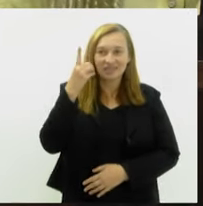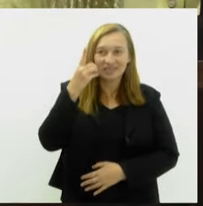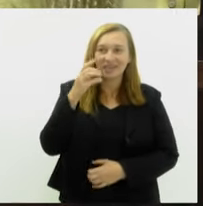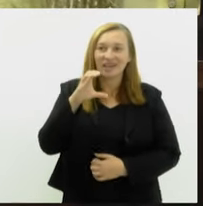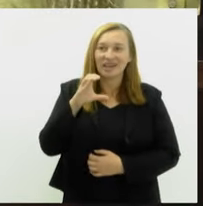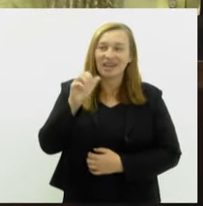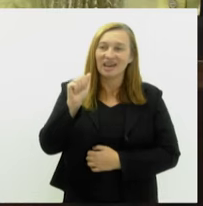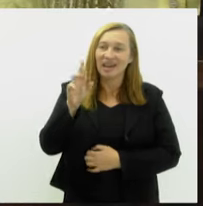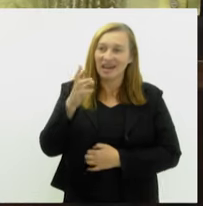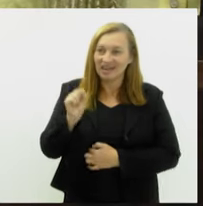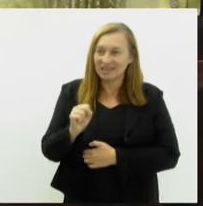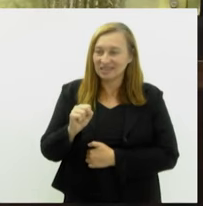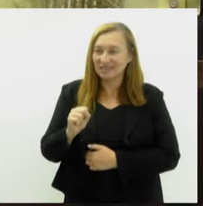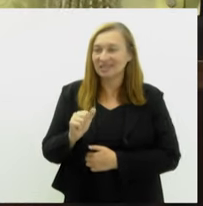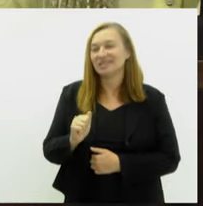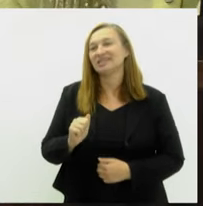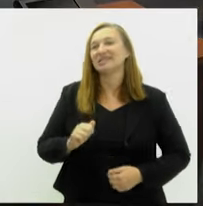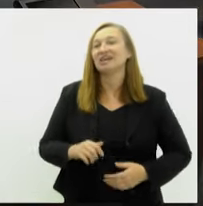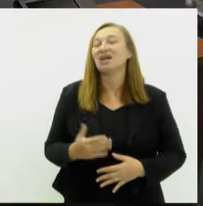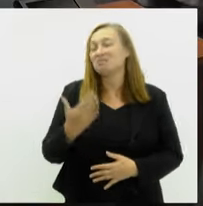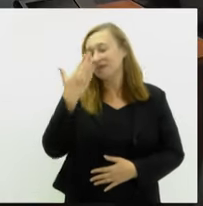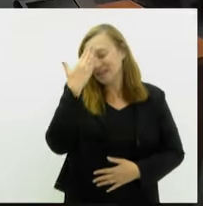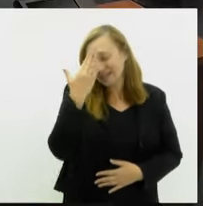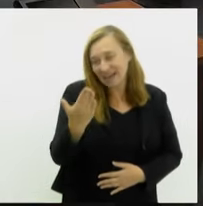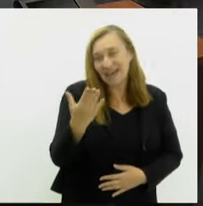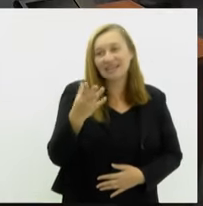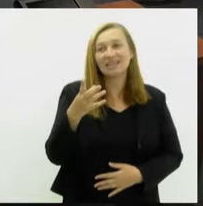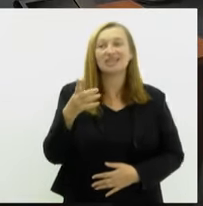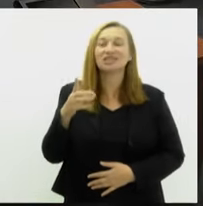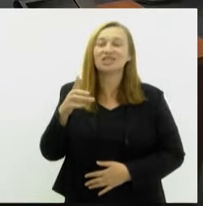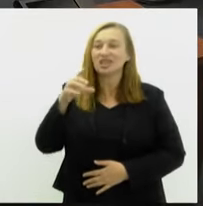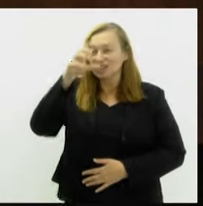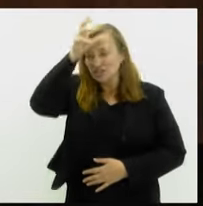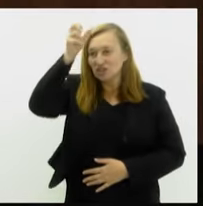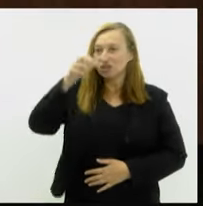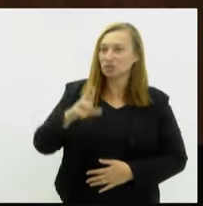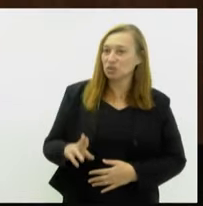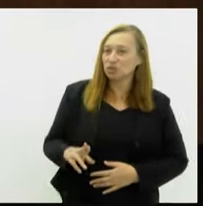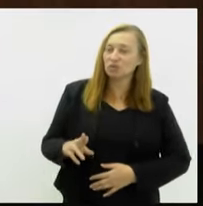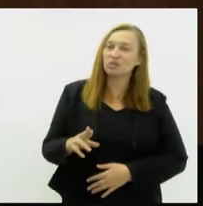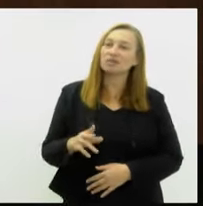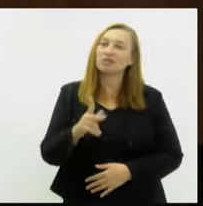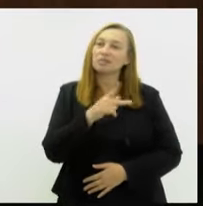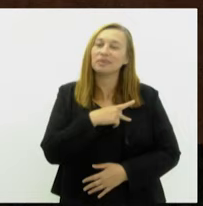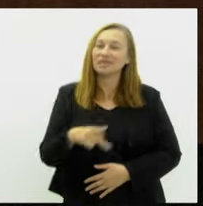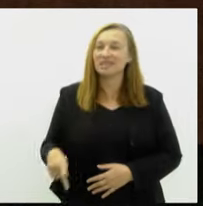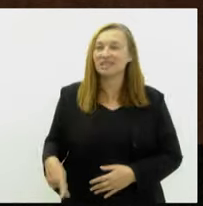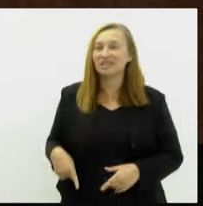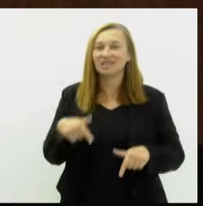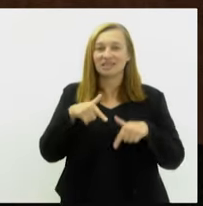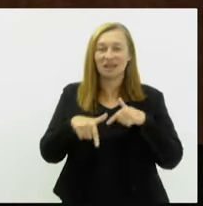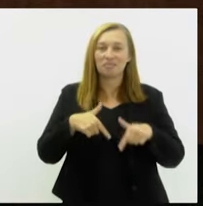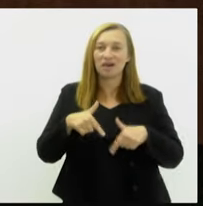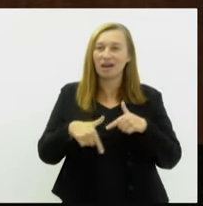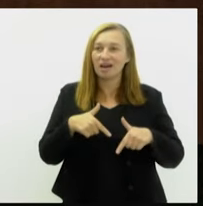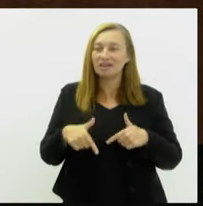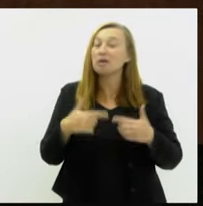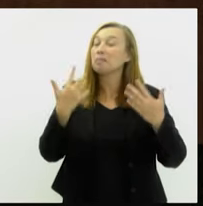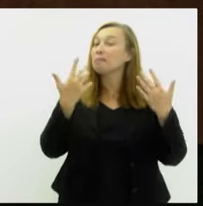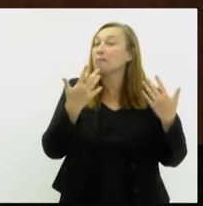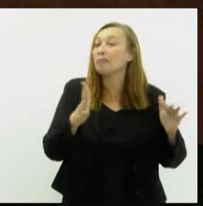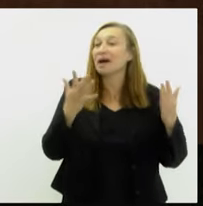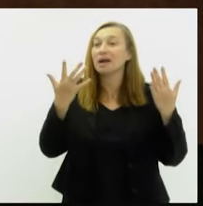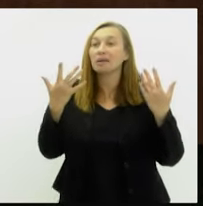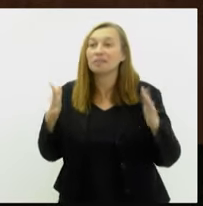Carla Machado. Muito obrigada, Tia Ju, nossa presidente em exercício.